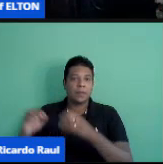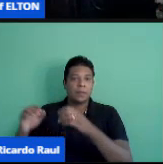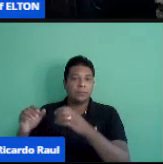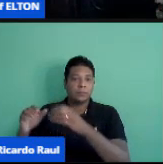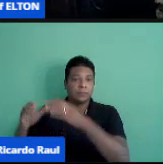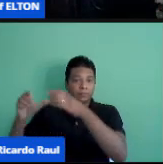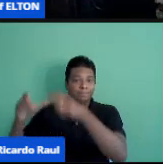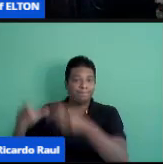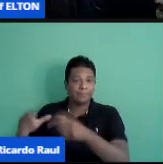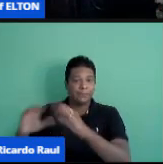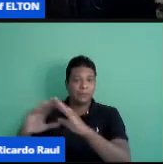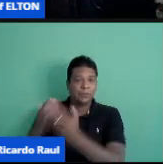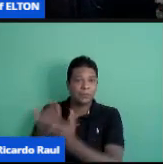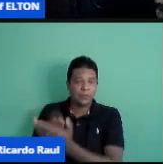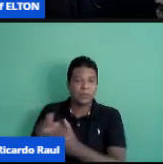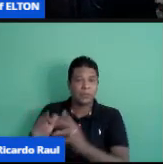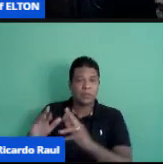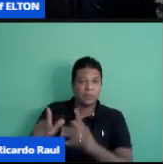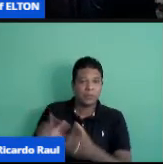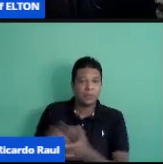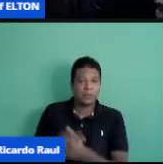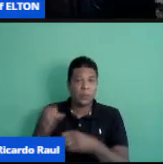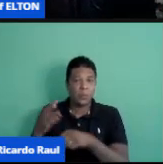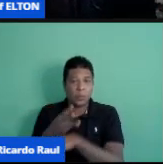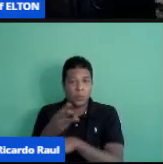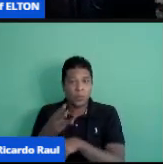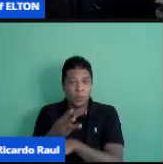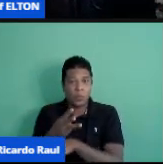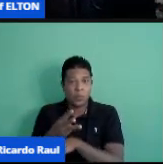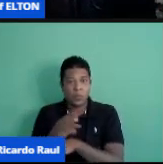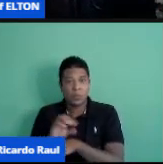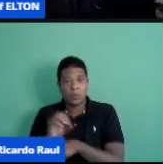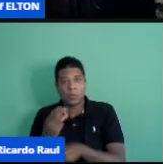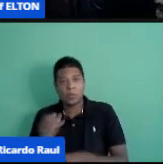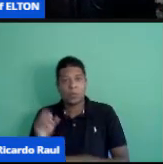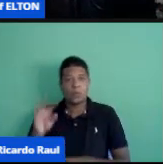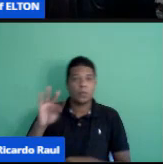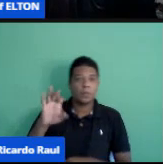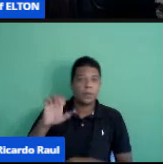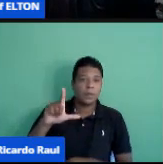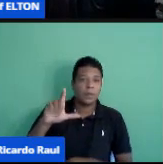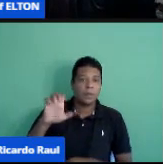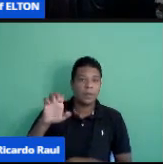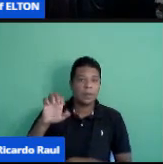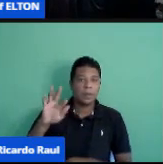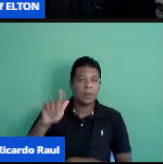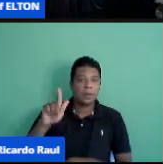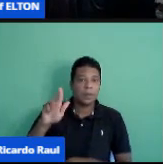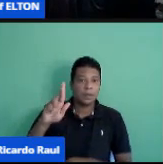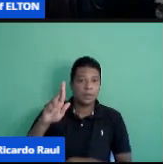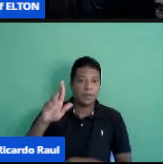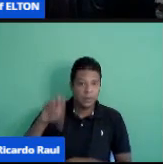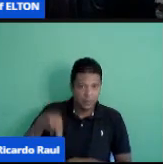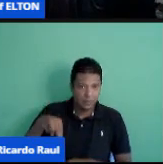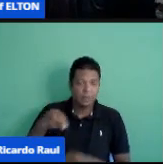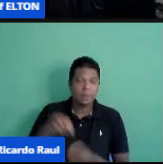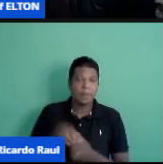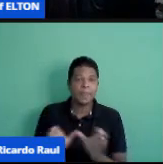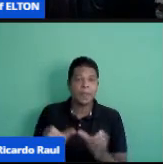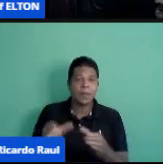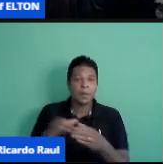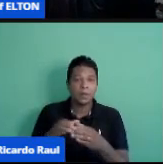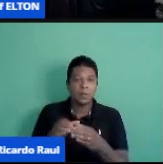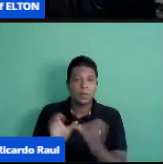de aula, né? No caso do WhatsApp, o Telegram é o grupo criado ali, né? As salas são criadas por turma,